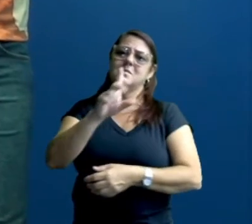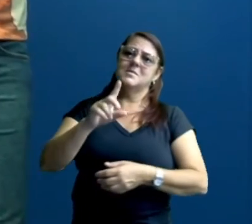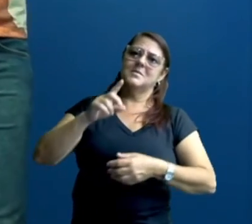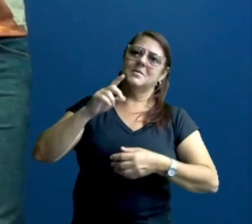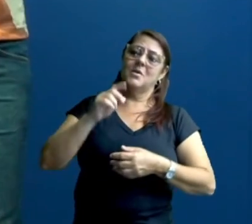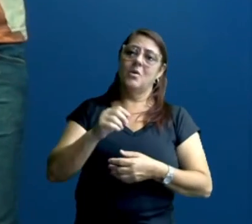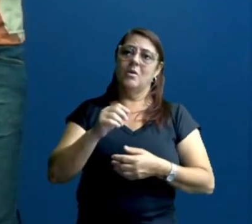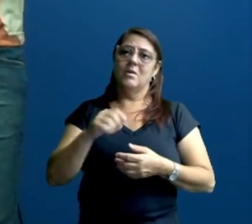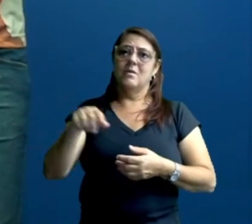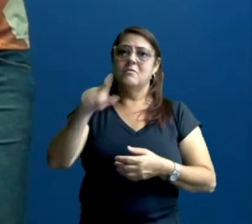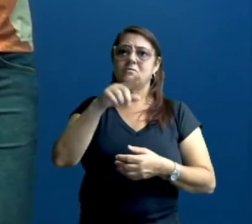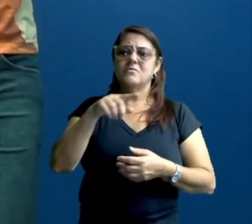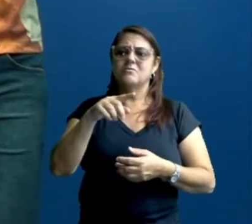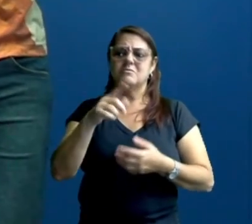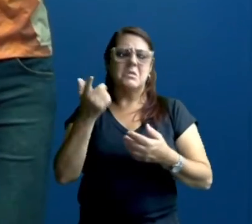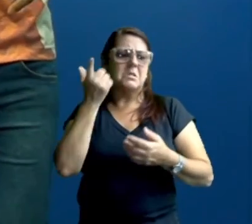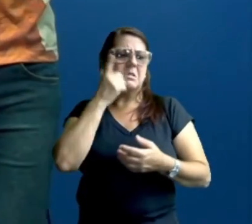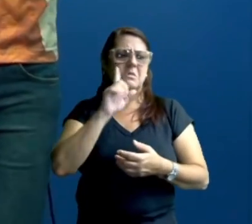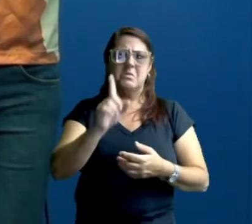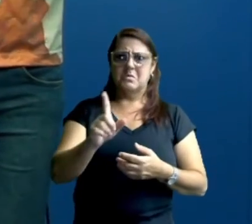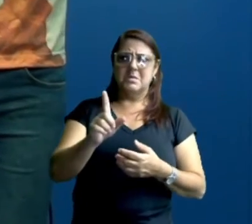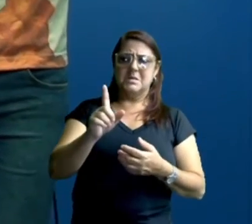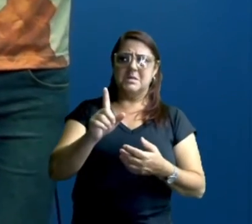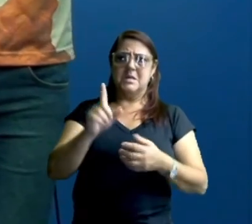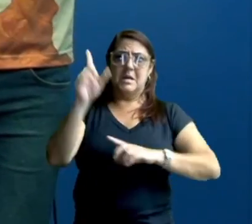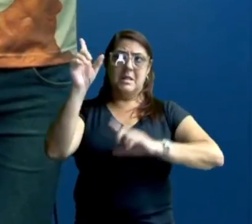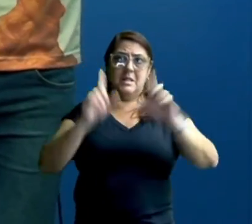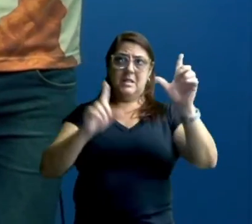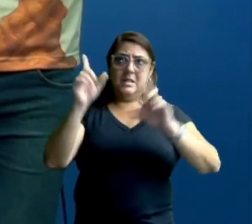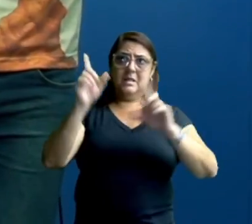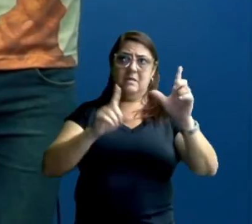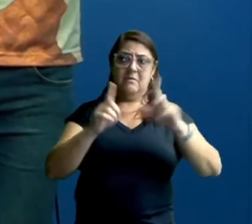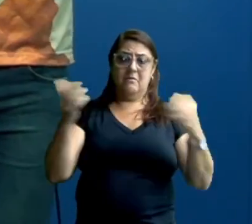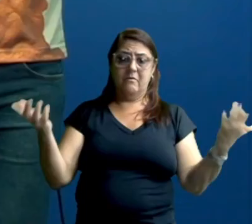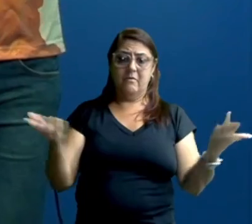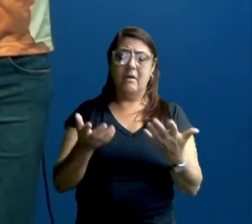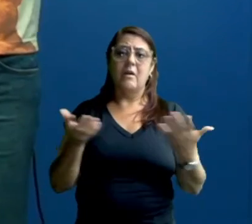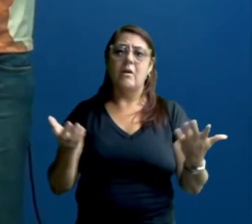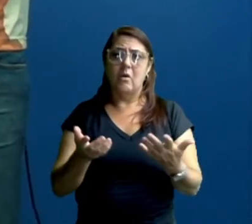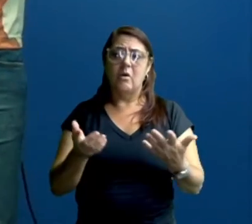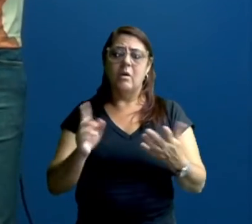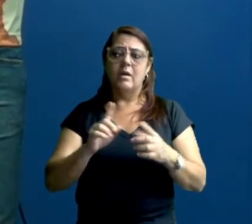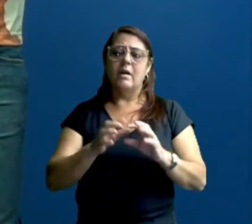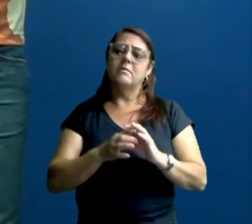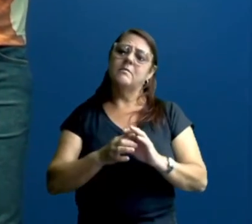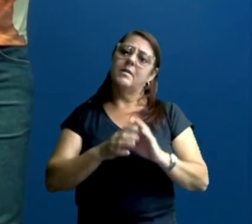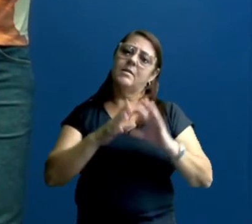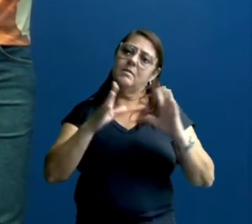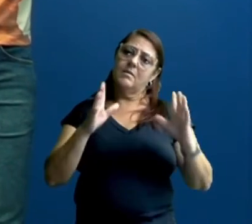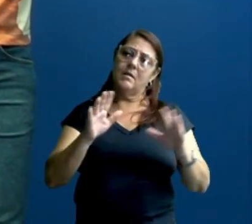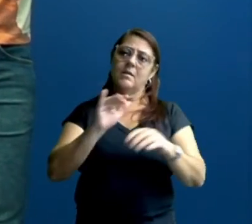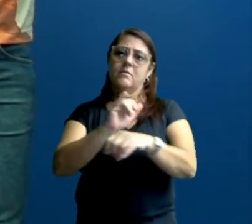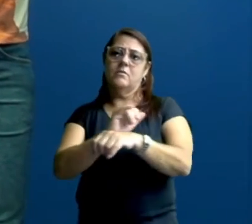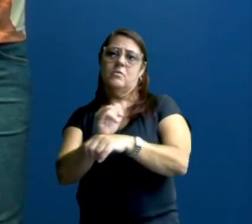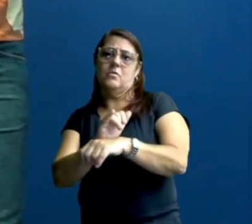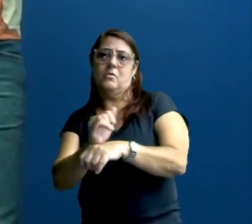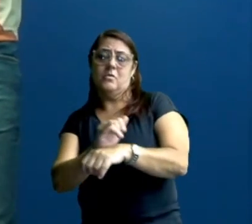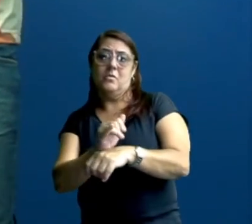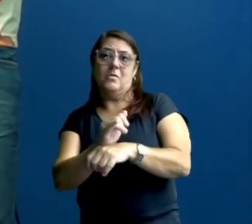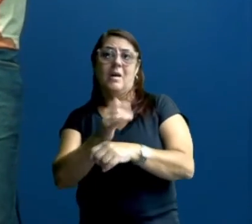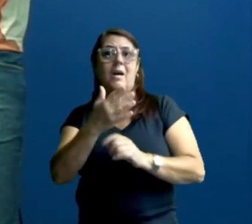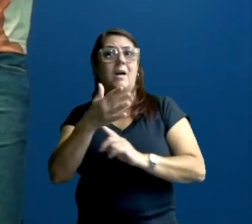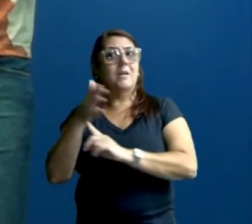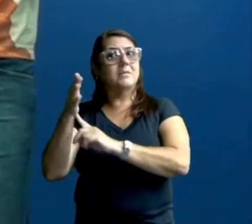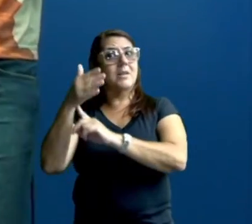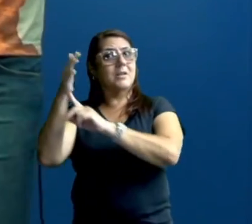né? Caso você não consiga estar assistindo pela TV nesse momento, ela vai estar disponível. Então, observem que a